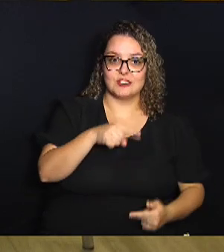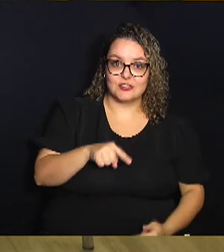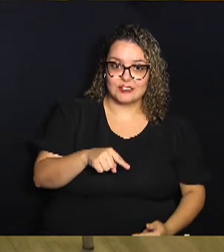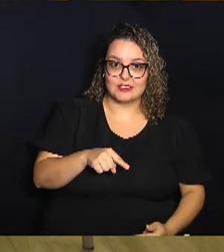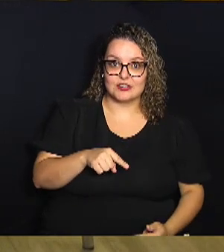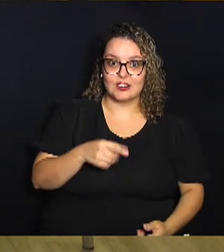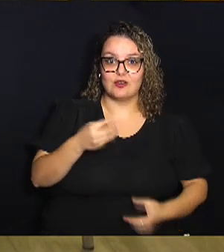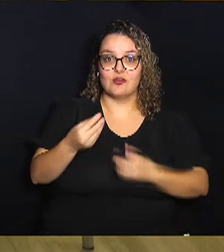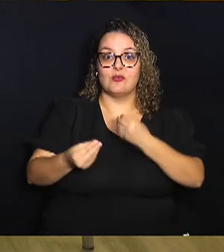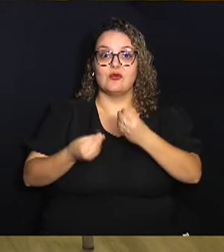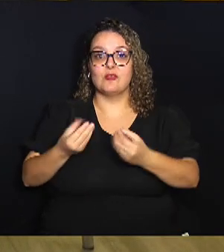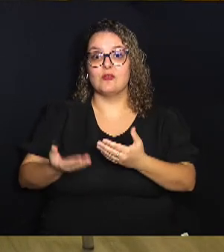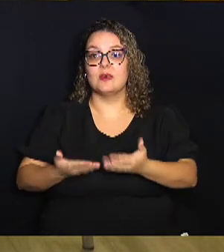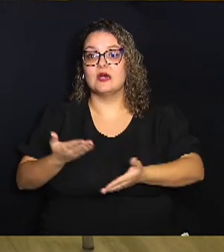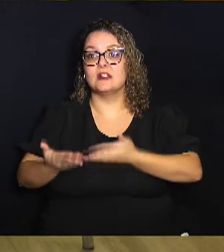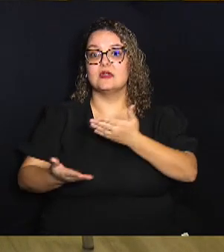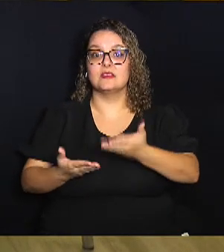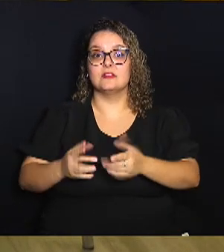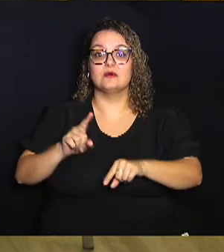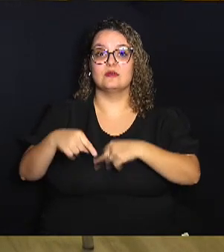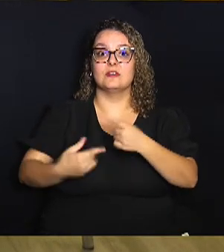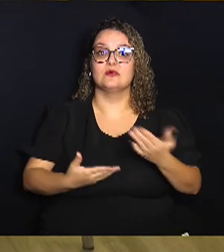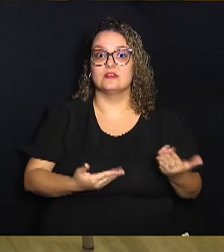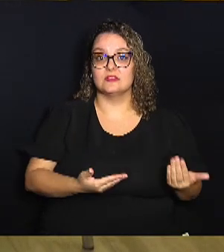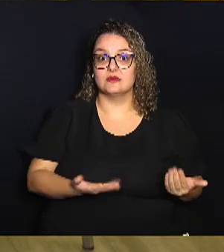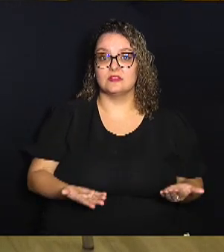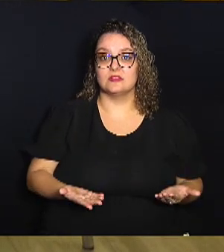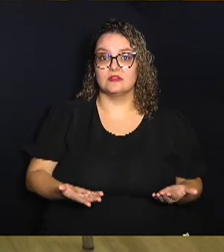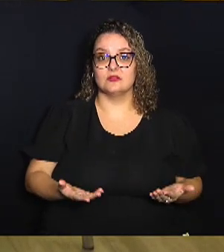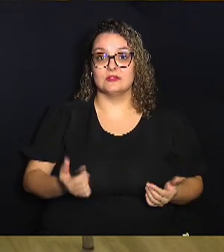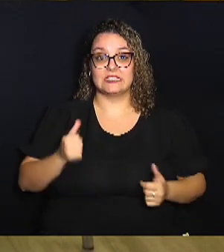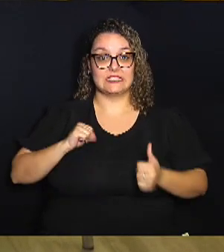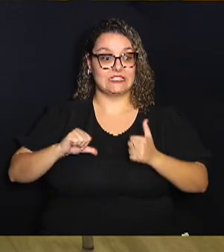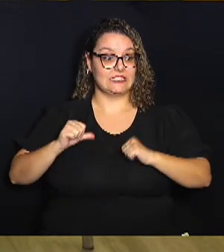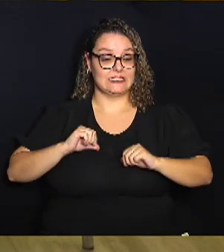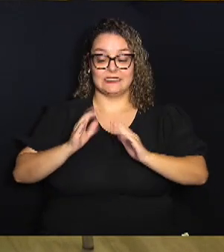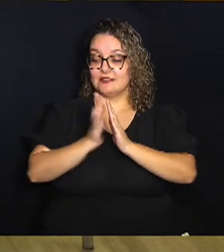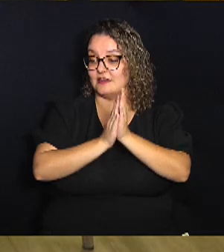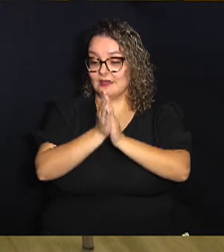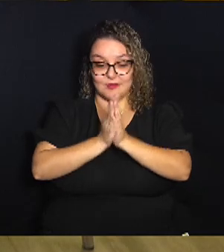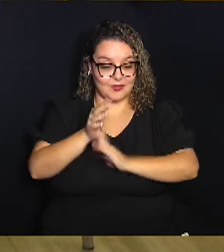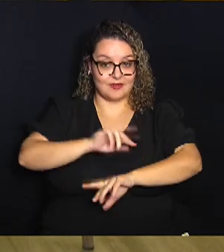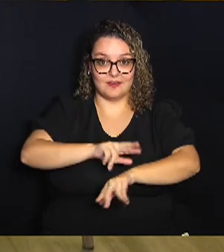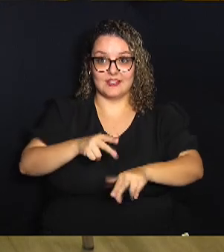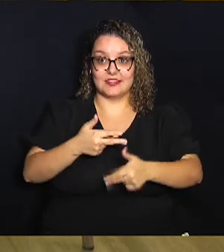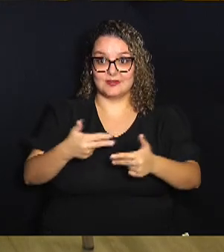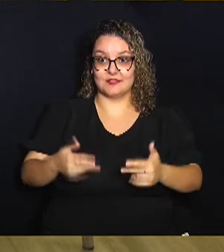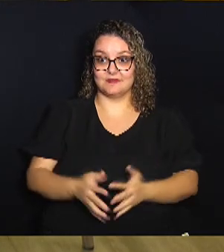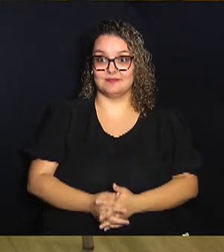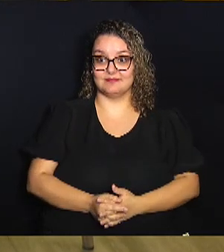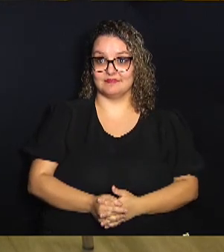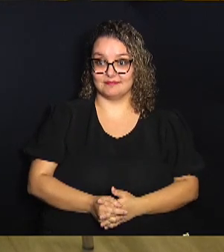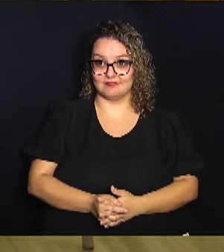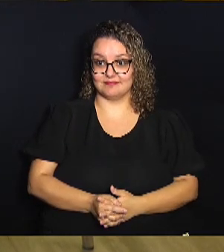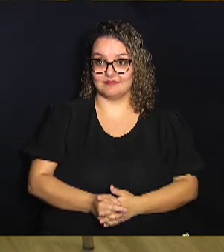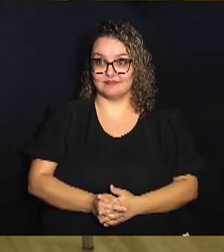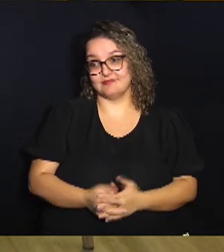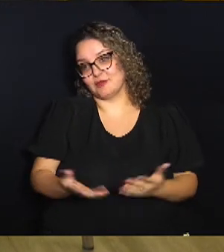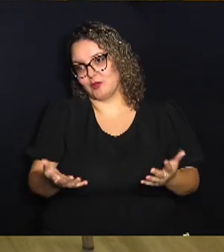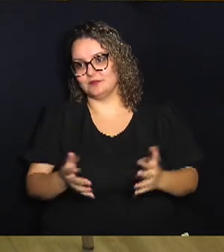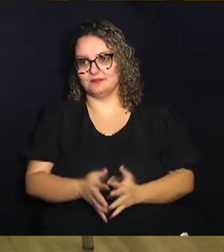que ele vai conseguir lidar com o outro jovem que também está ansioso por uma série de coisas? Bom,